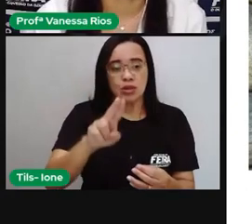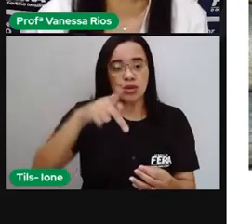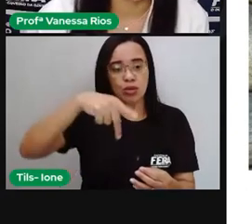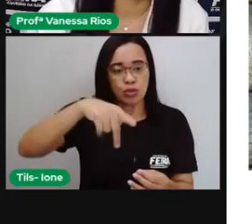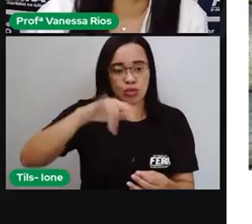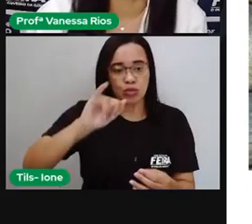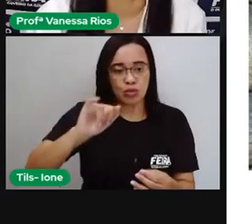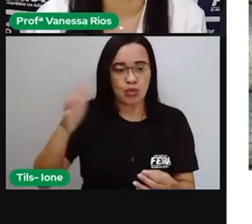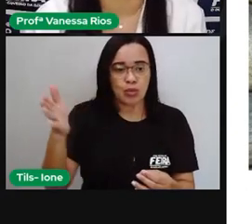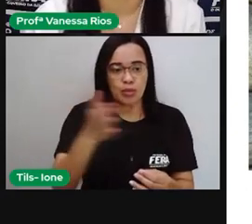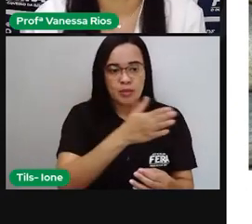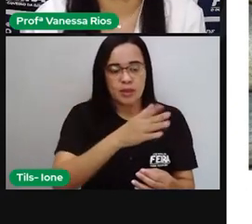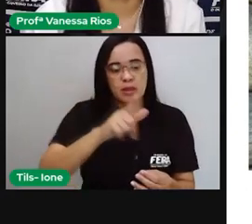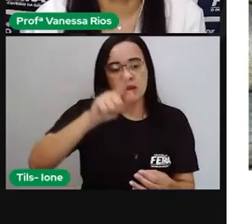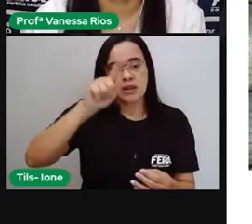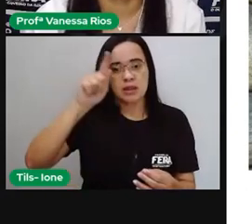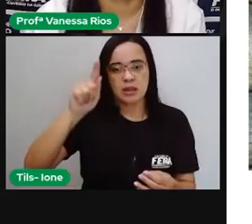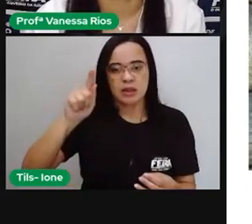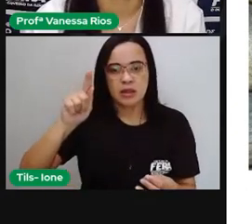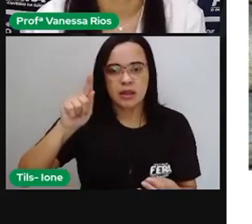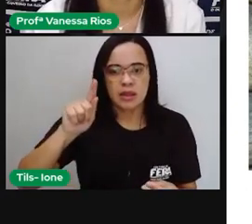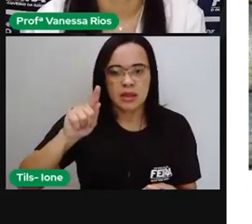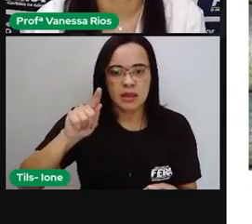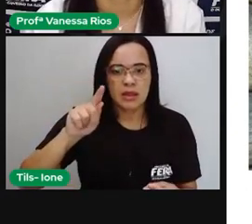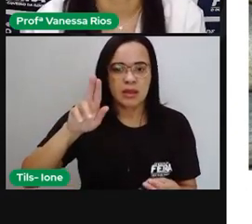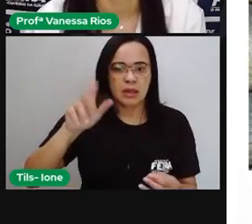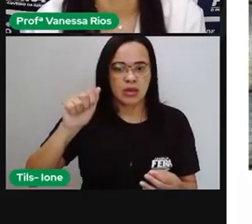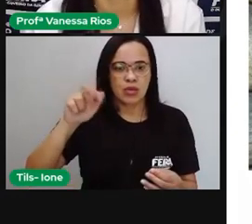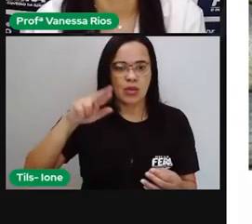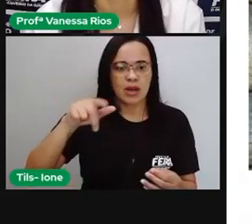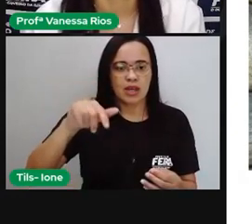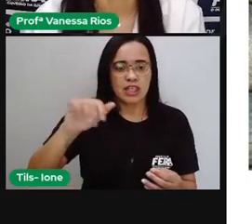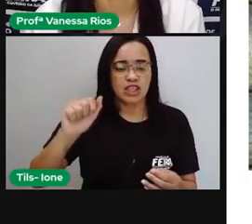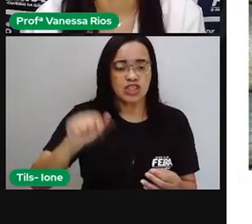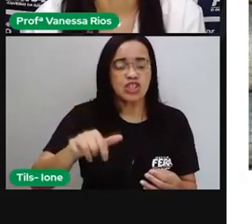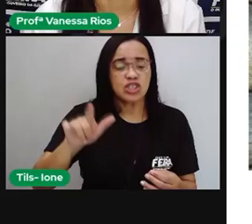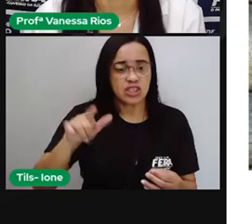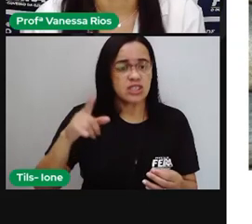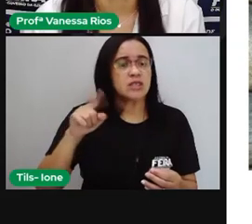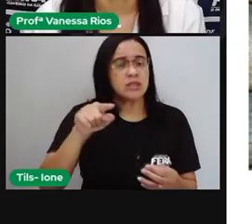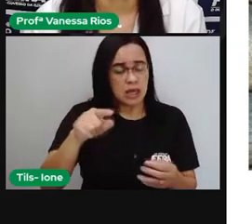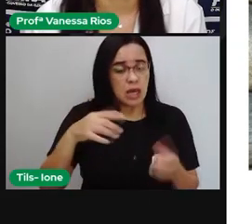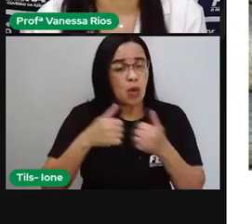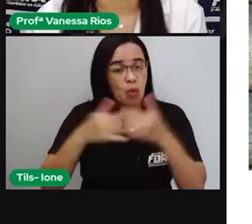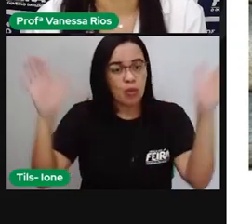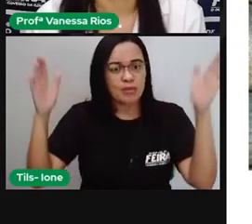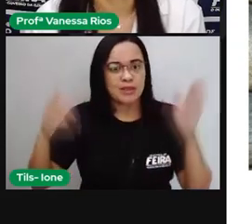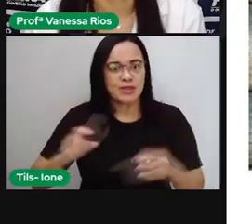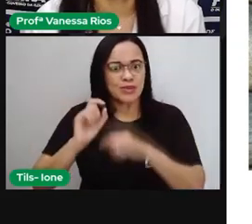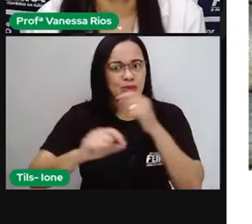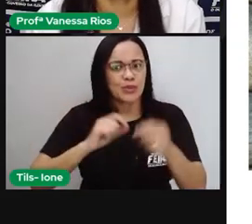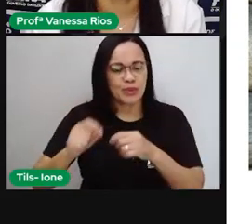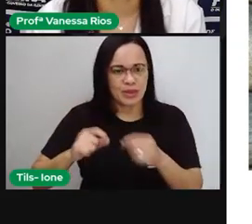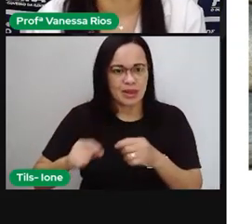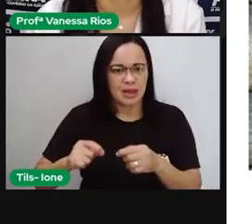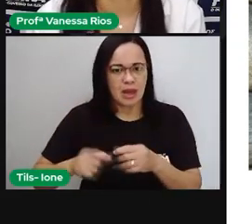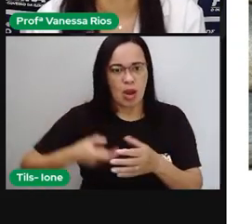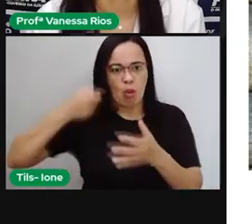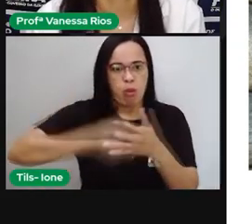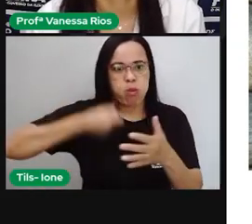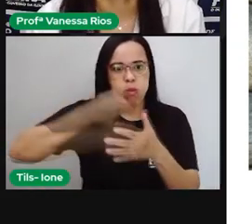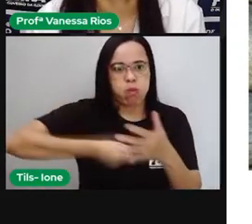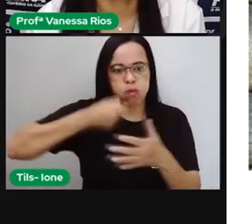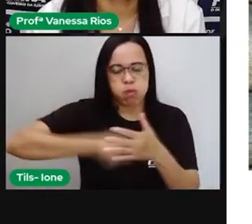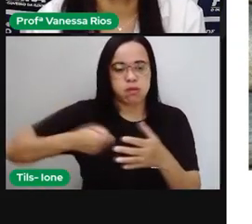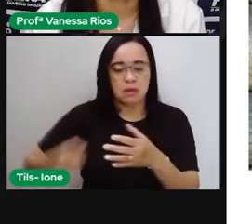primeiros contatos, já que a exploração do Brasil pelos portugueses se iniciou justamente aí pela parte litorânea, que é a parte